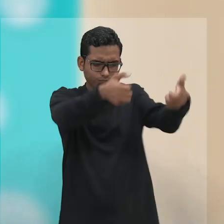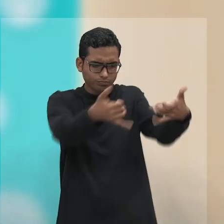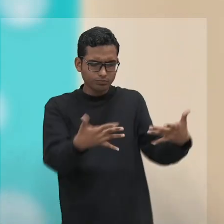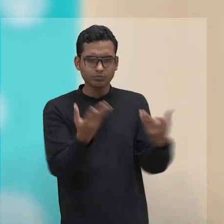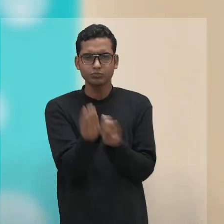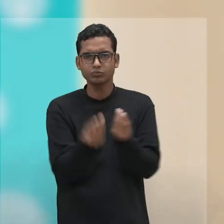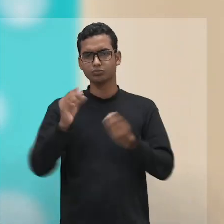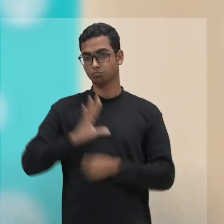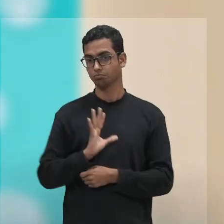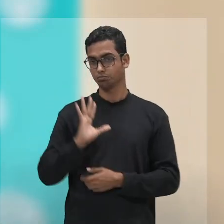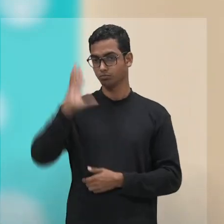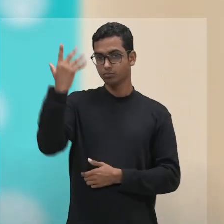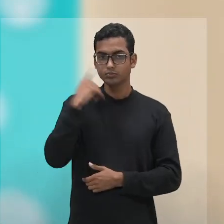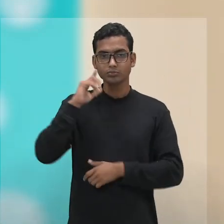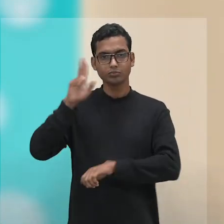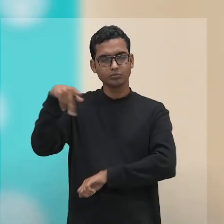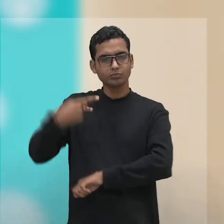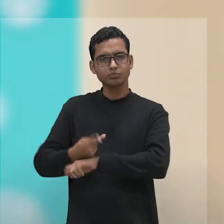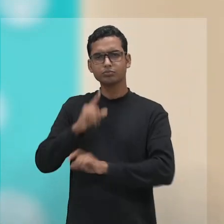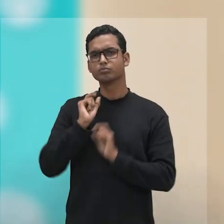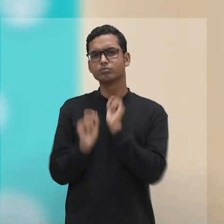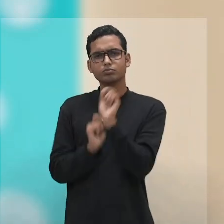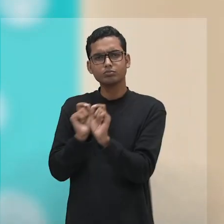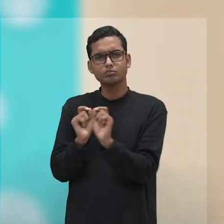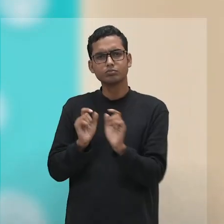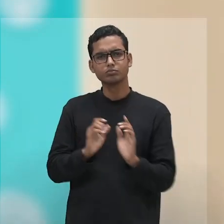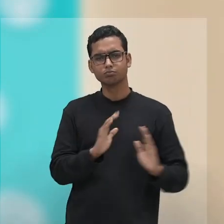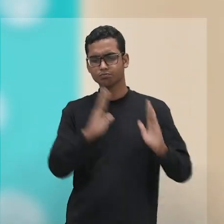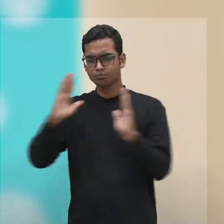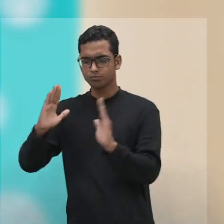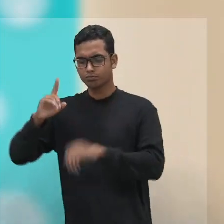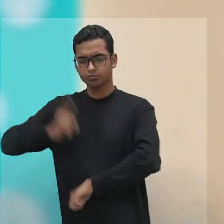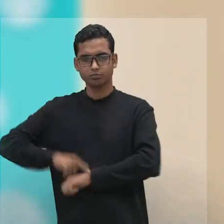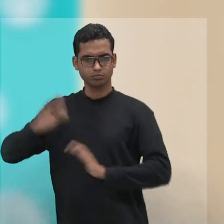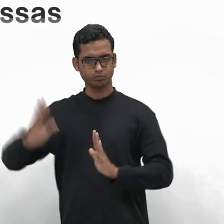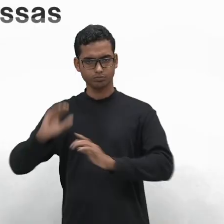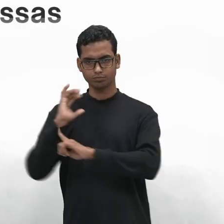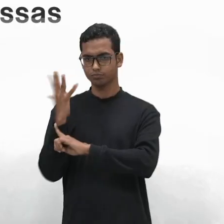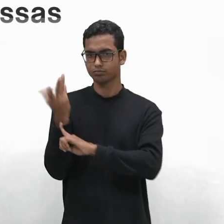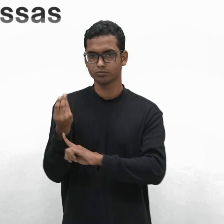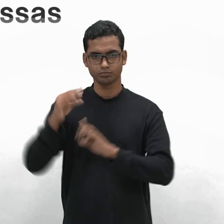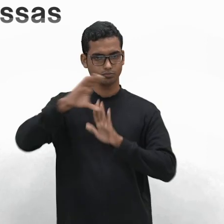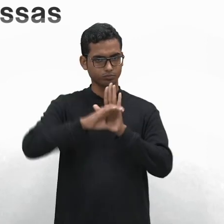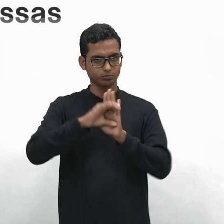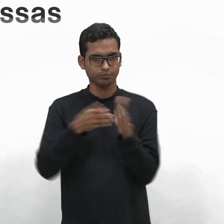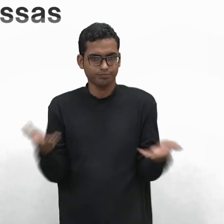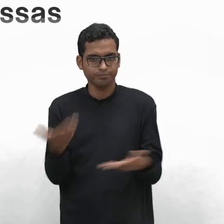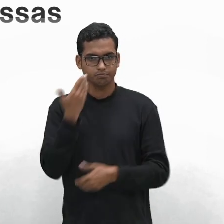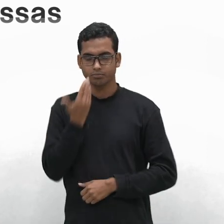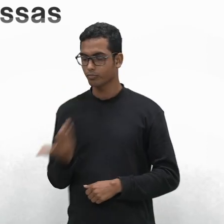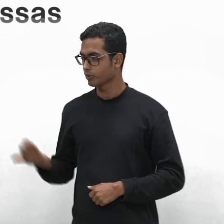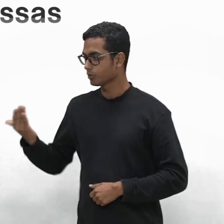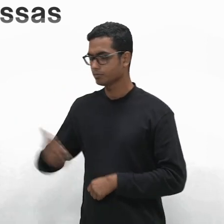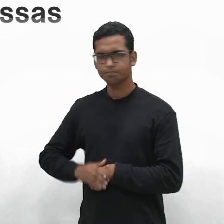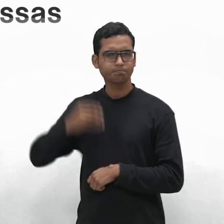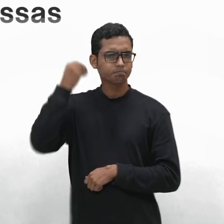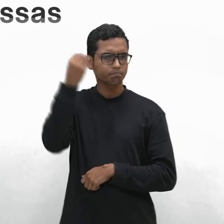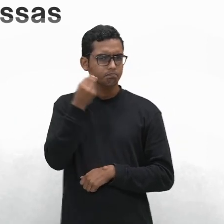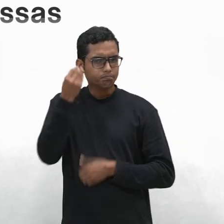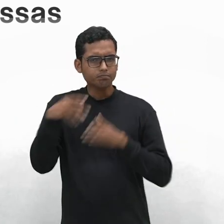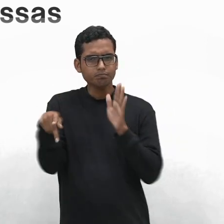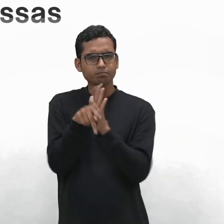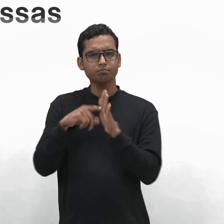acontece e o que ele está inserido nesse momento da arte. Vamos ver os nossos conceitos? Então, a experimentação dos